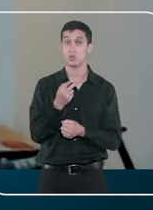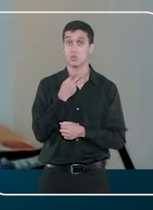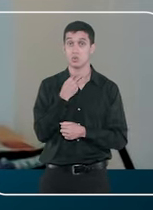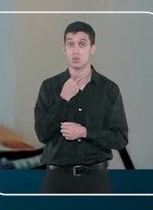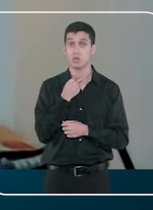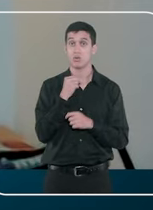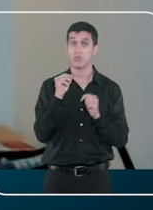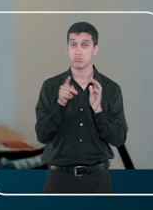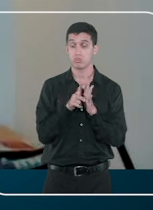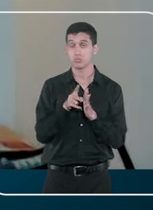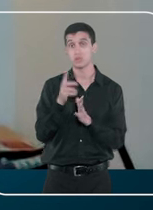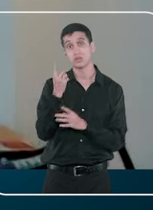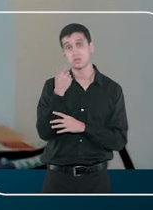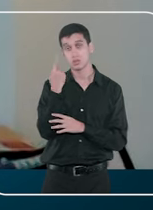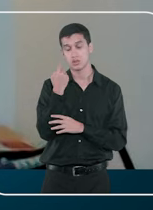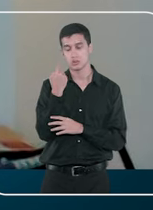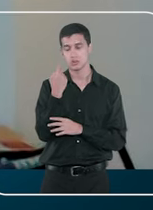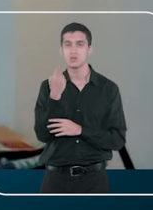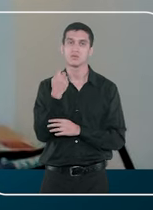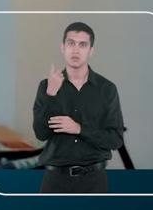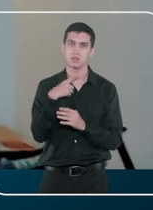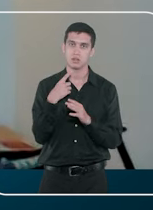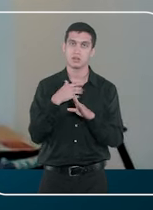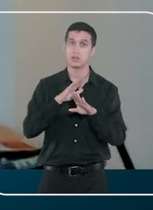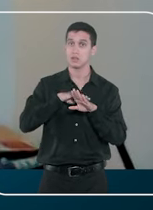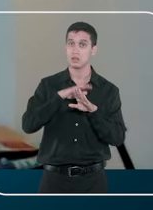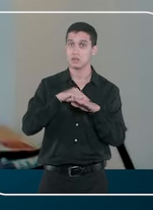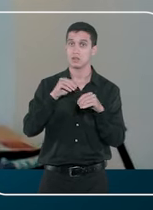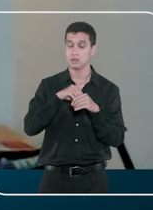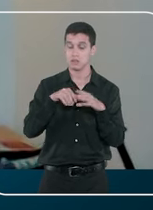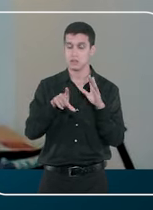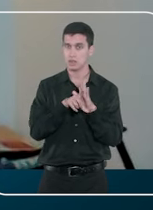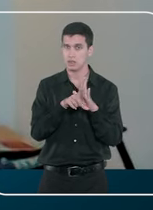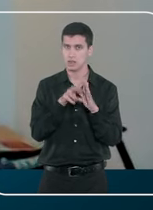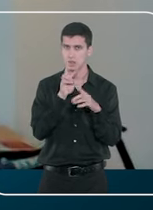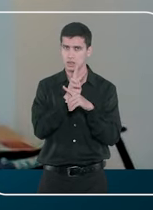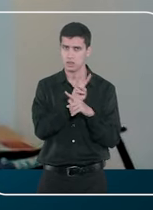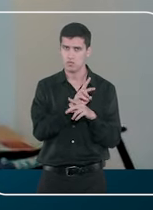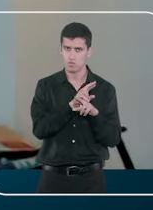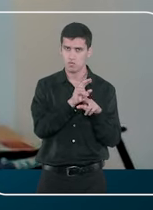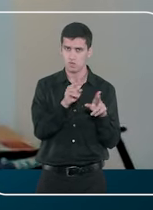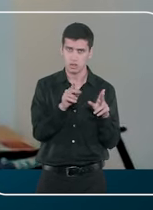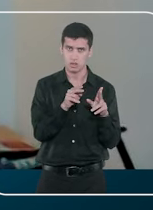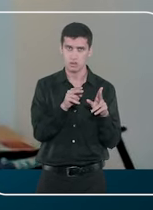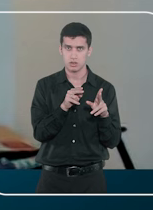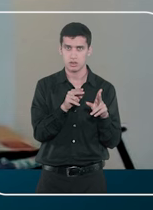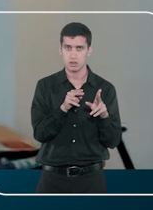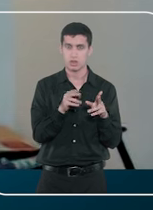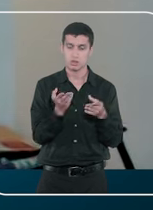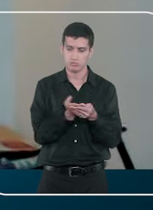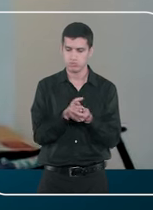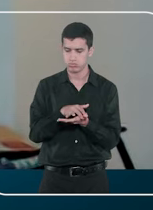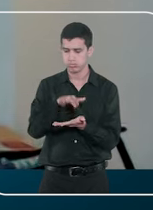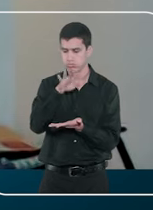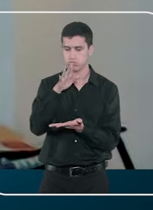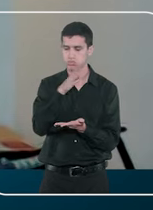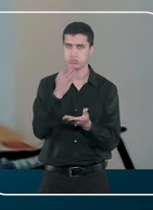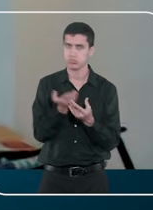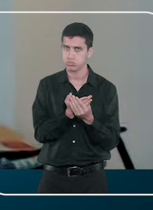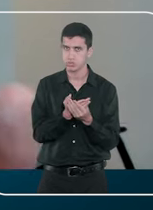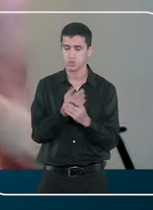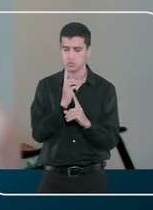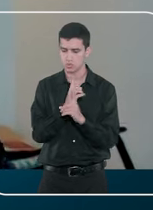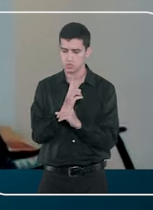a advogados. O advogado tem a prerrogativa legal de consultar autos de processo, autos de